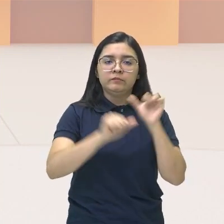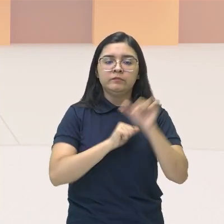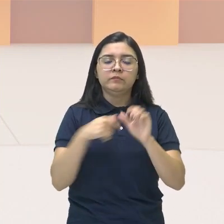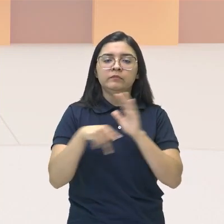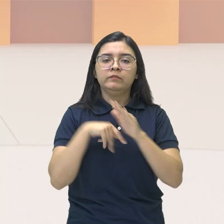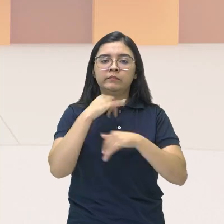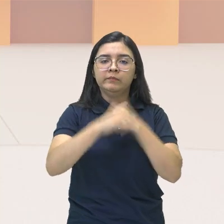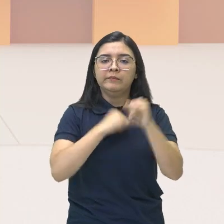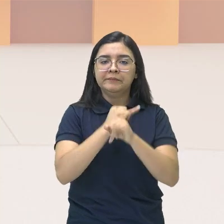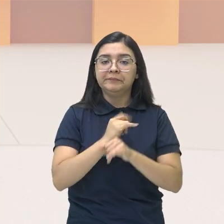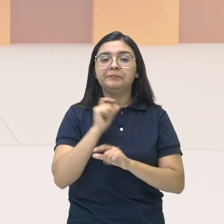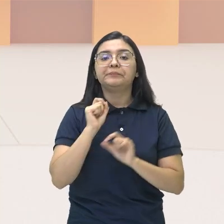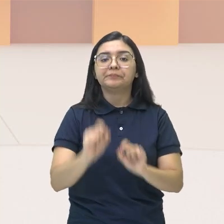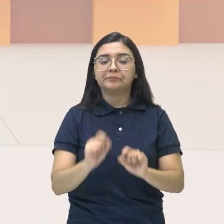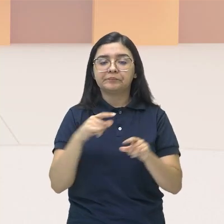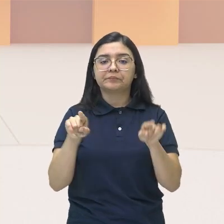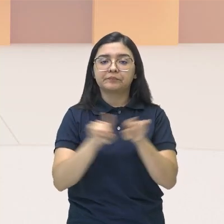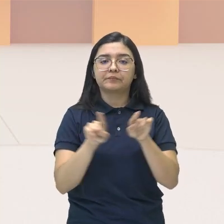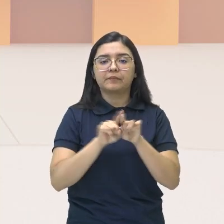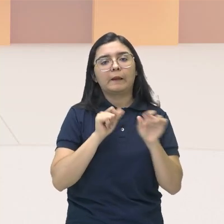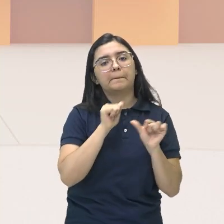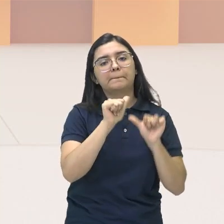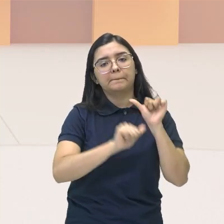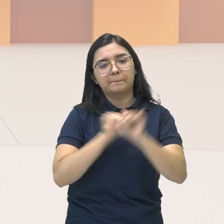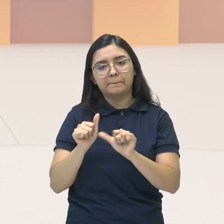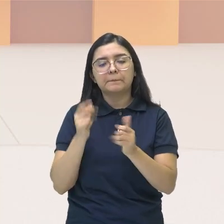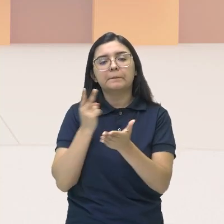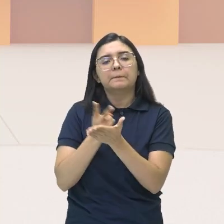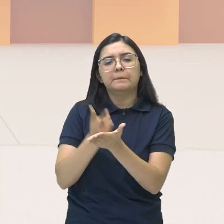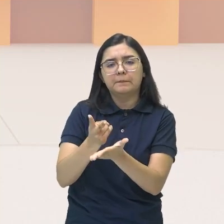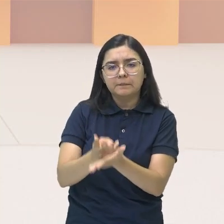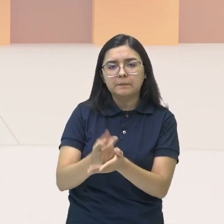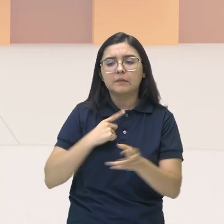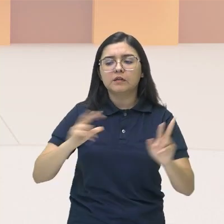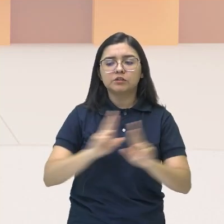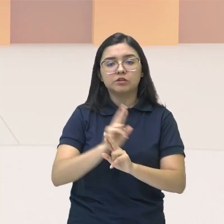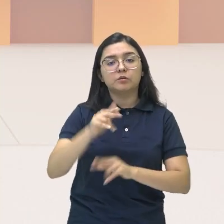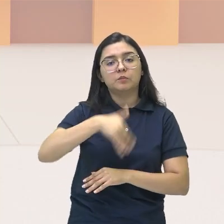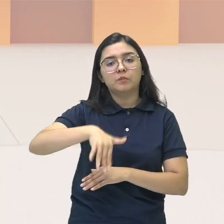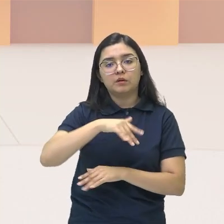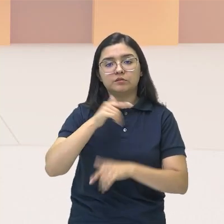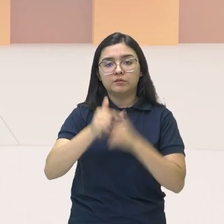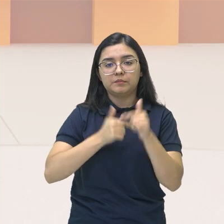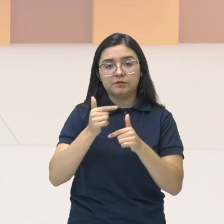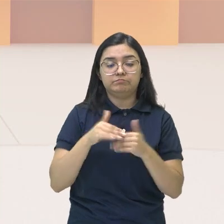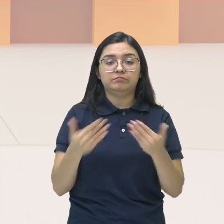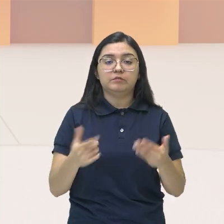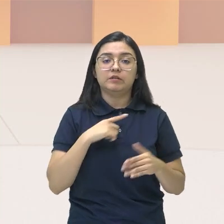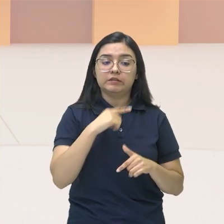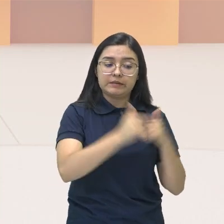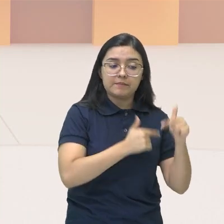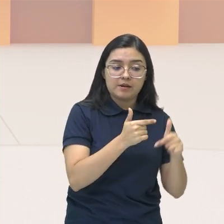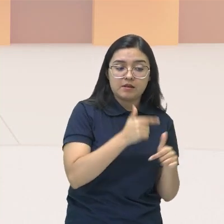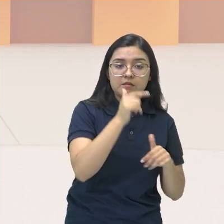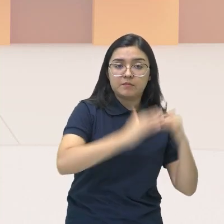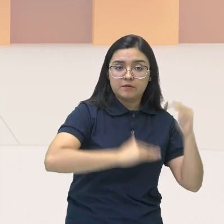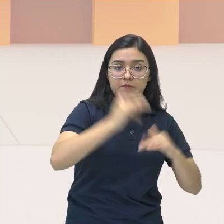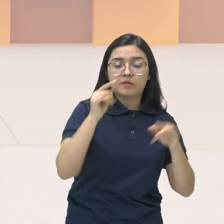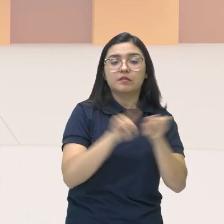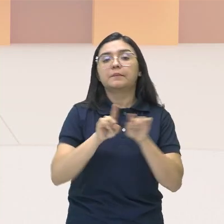digital, ela está o quê? Moldando constantemente as relações de trabalho. Tanto trabalhadores